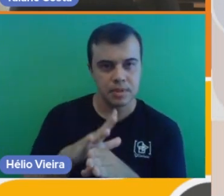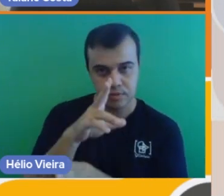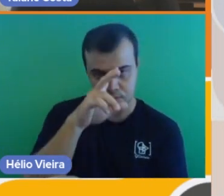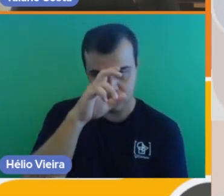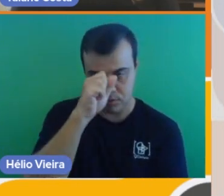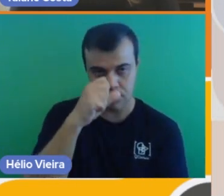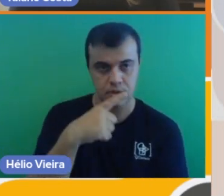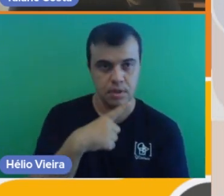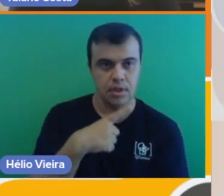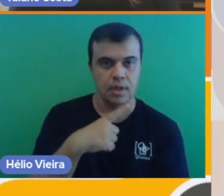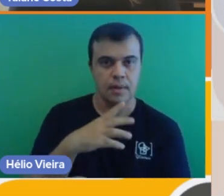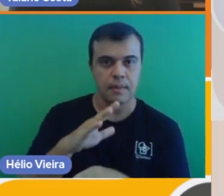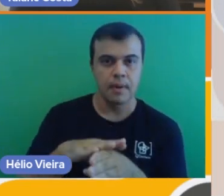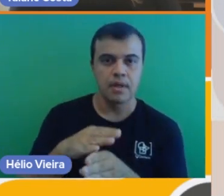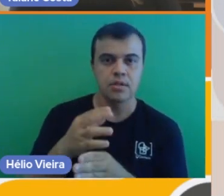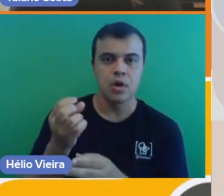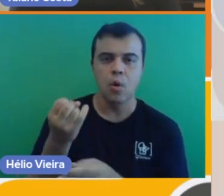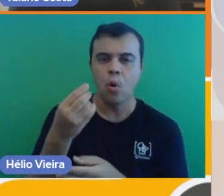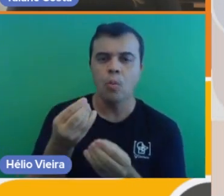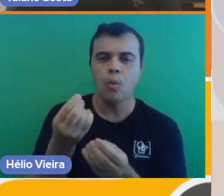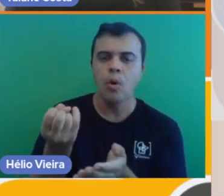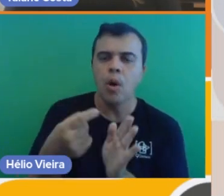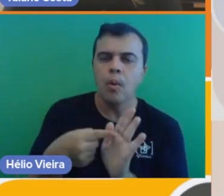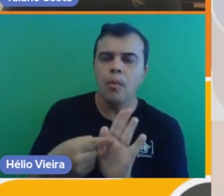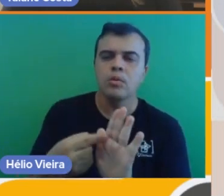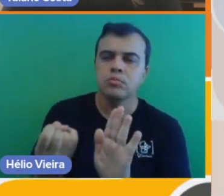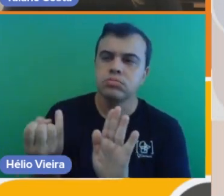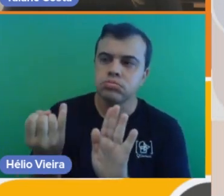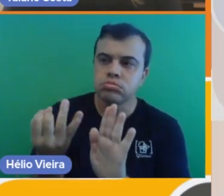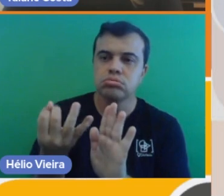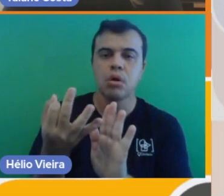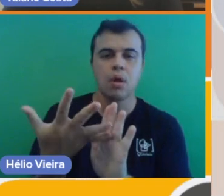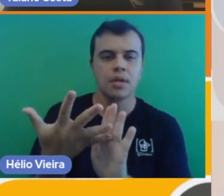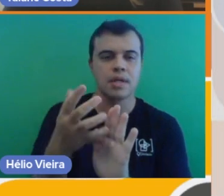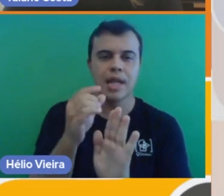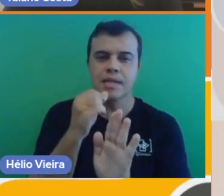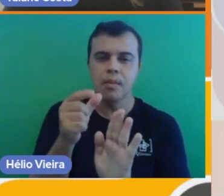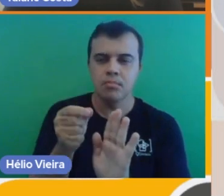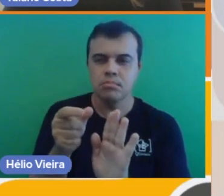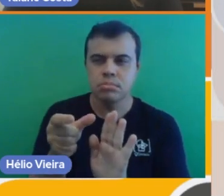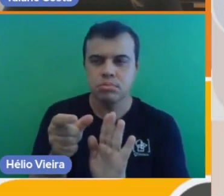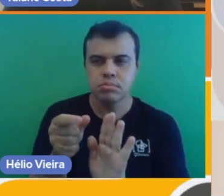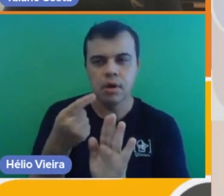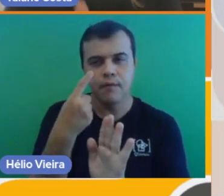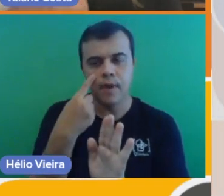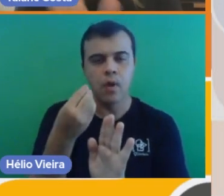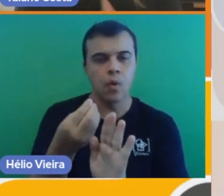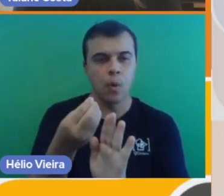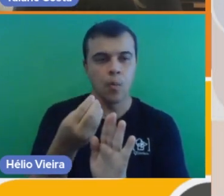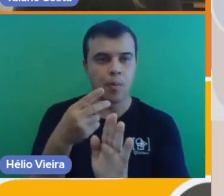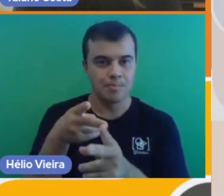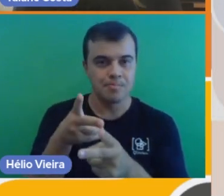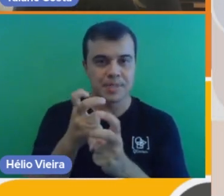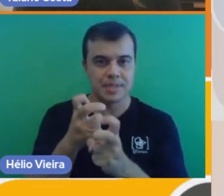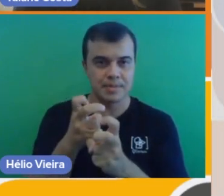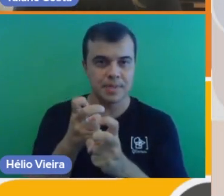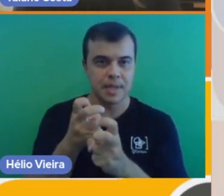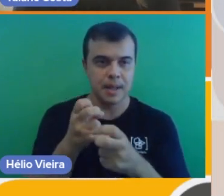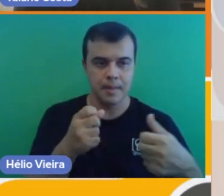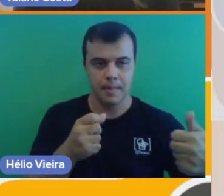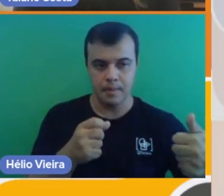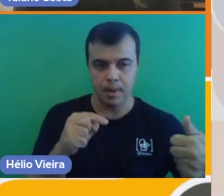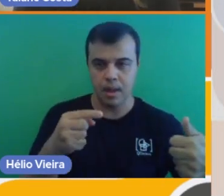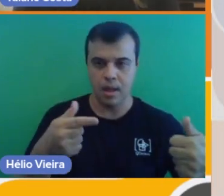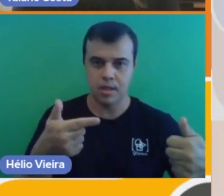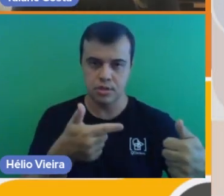traz volume para o desenho, né? Por exemplo, a gente consegue ver muito bem entre a primeira e